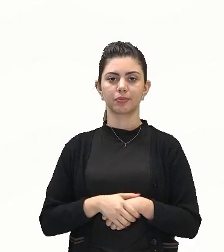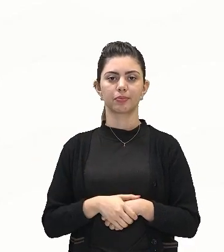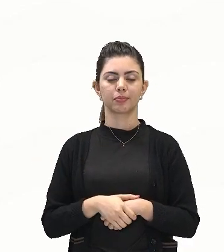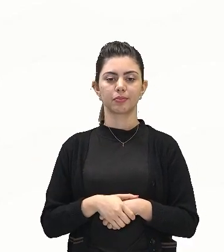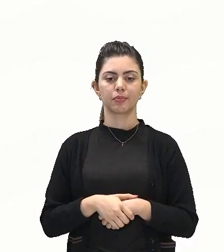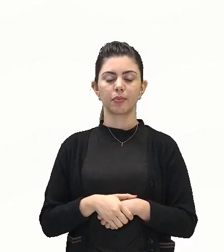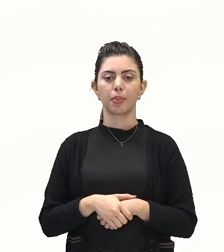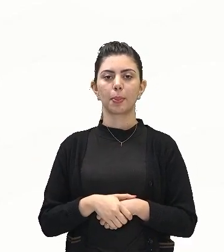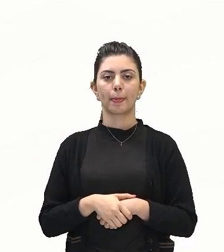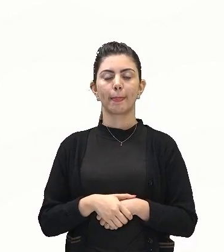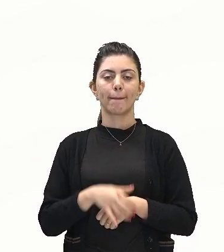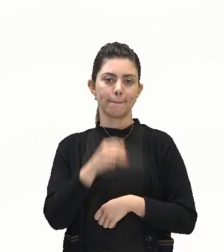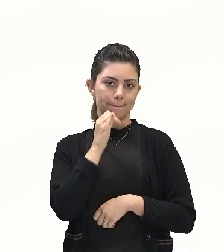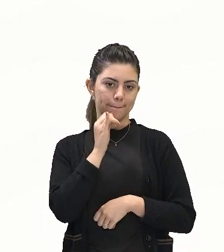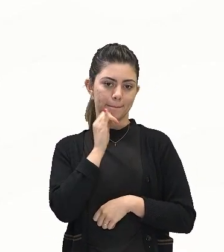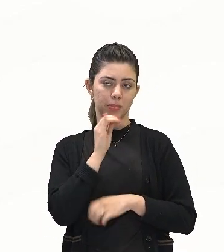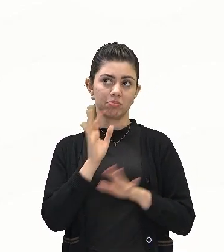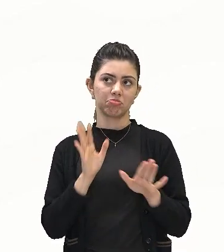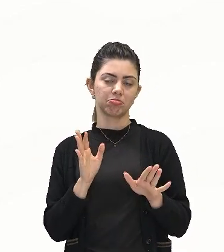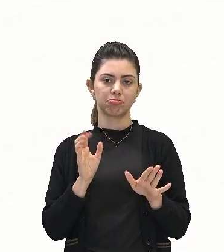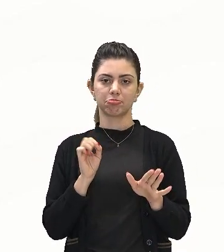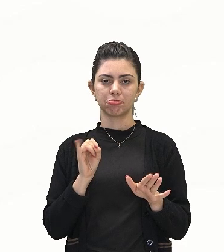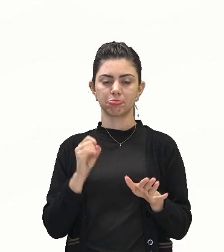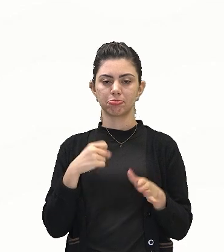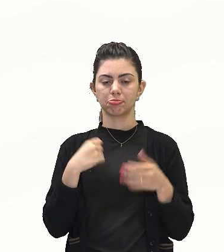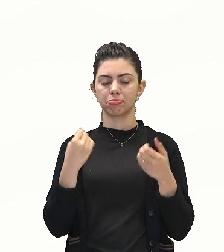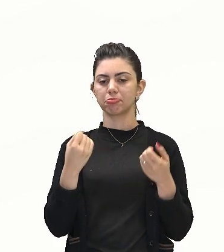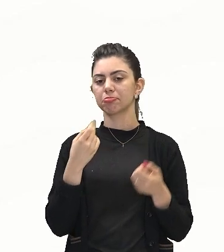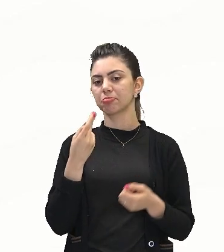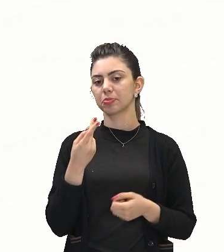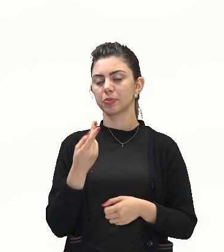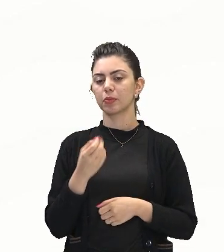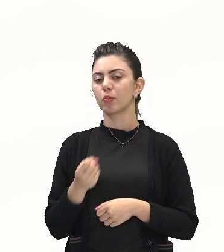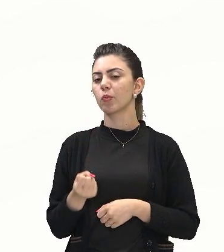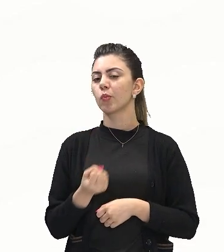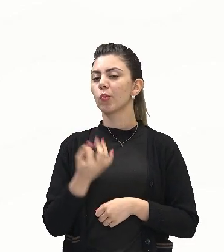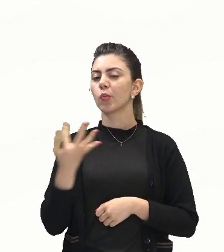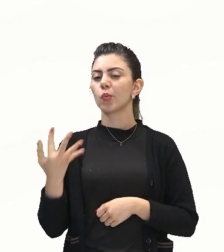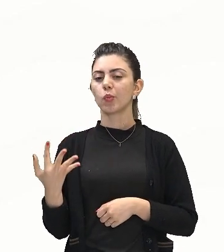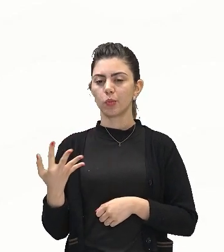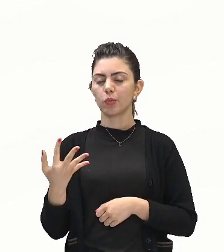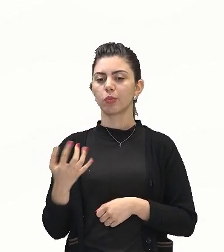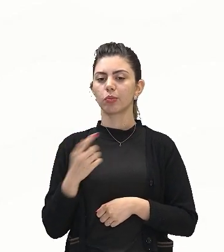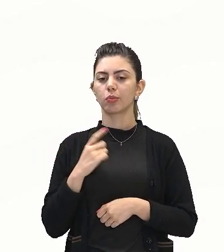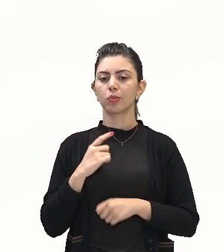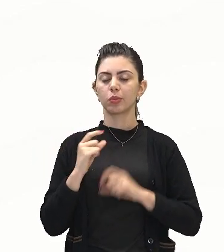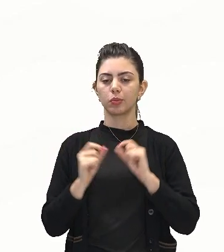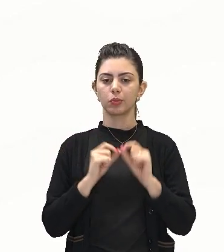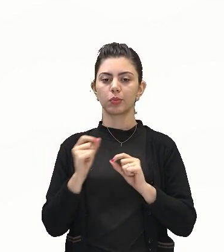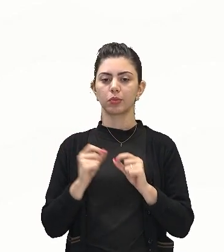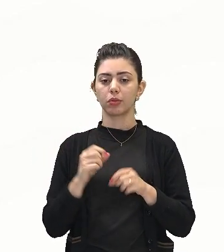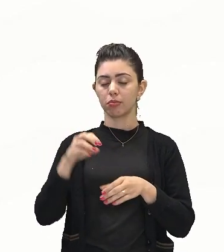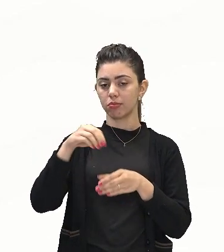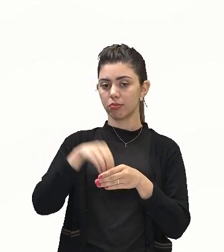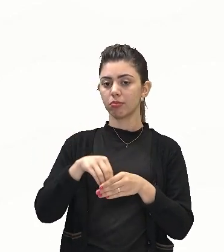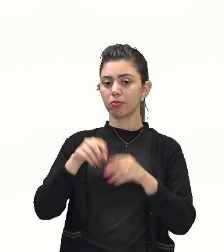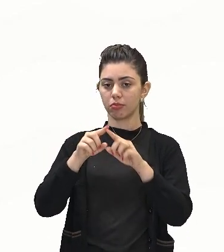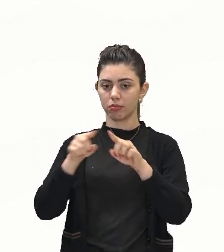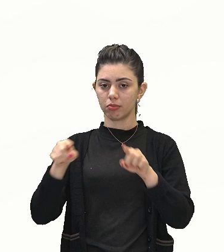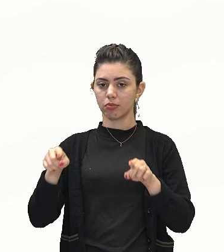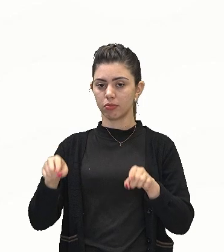bom? Mas aí, por exemplo, se eu falar para vocês quanto é que vai medir, né, o ângulo interno do